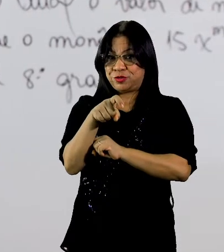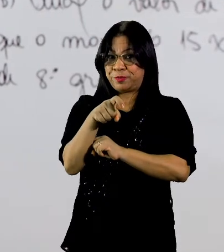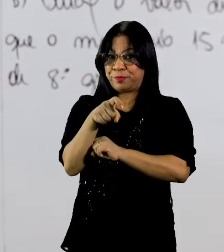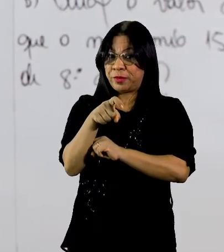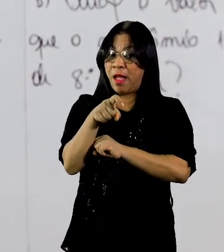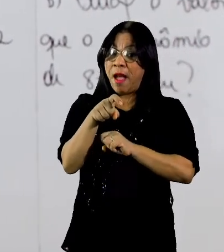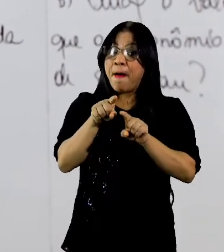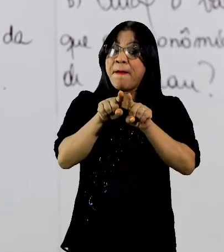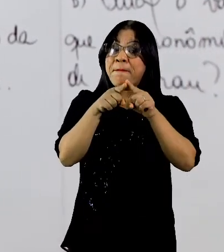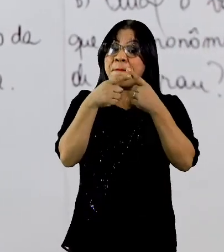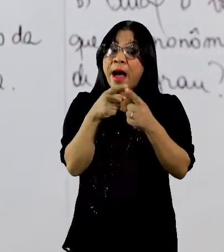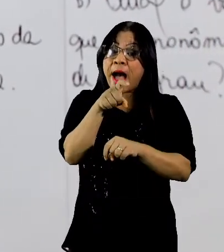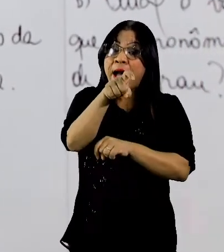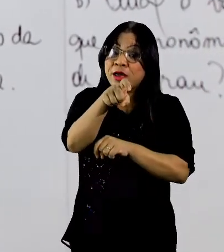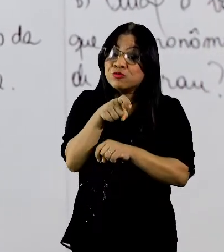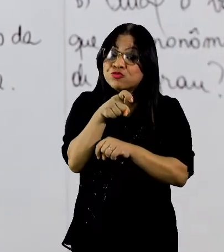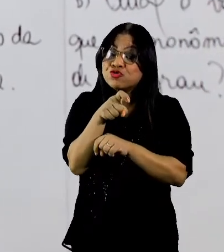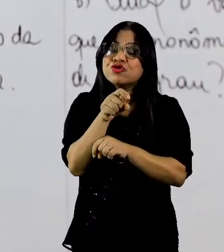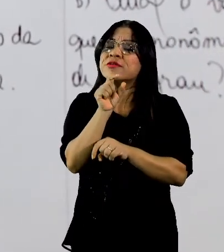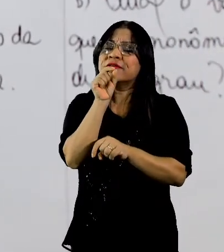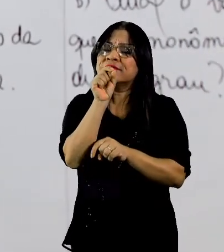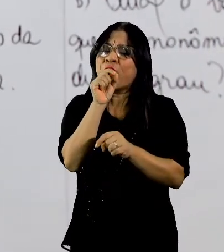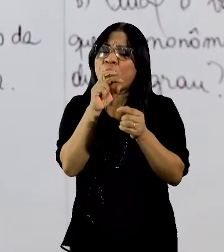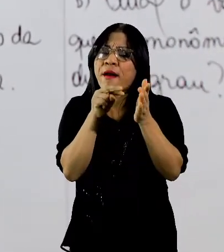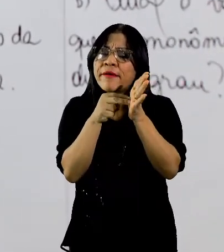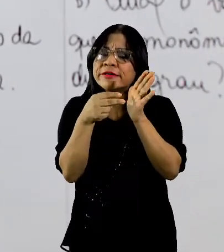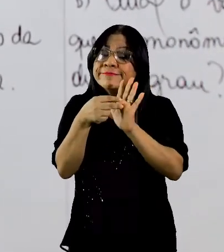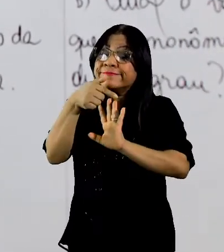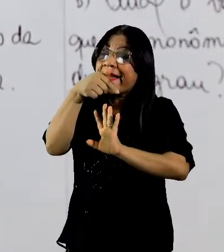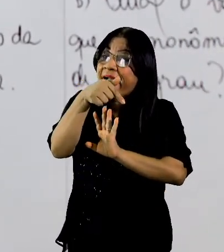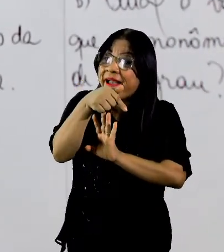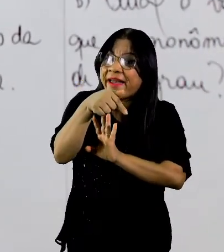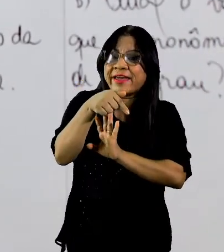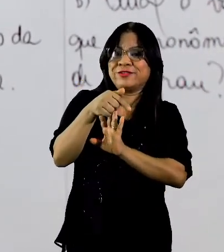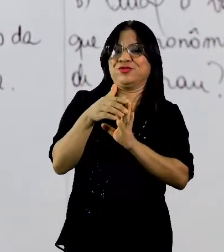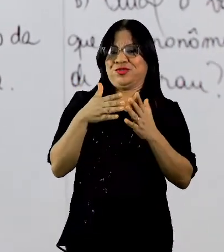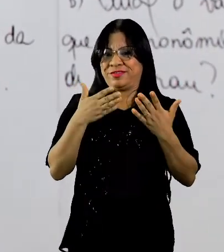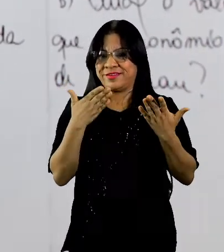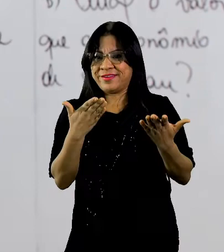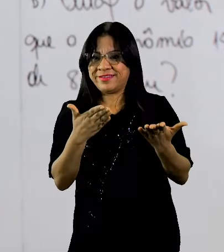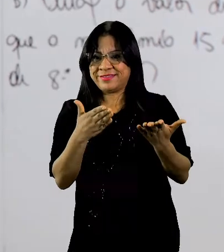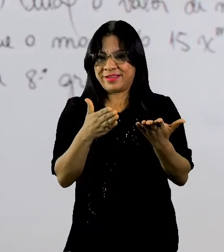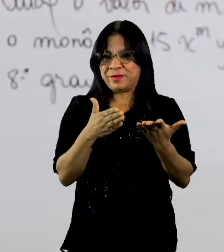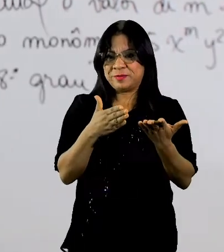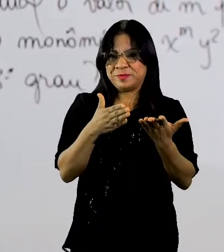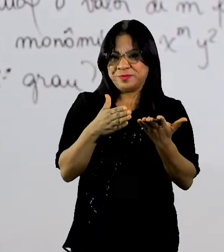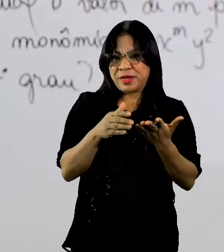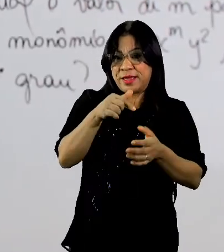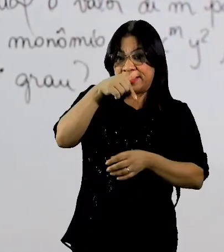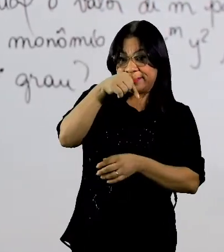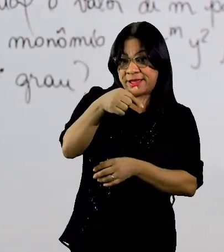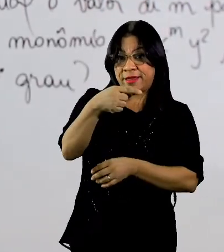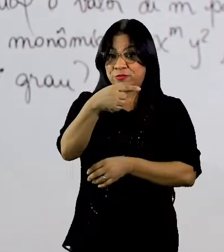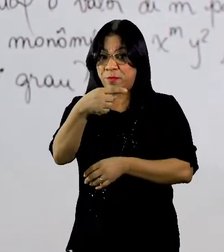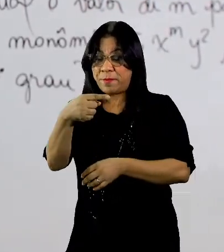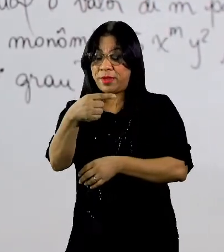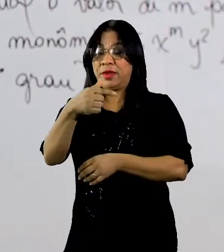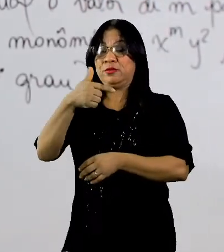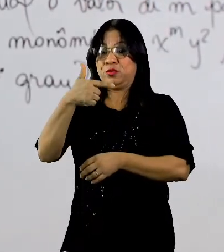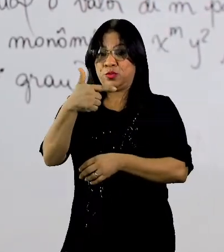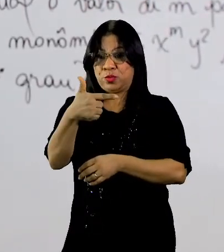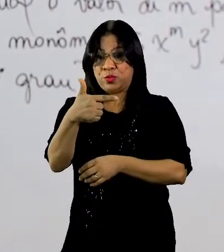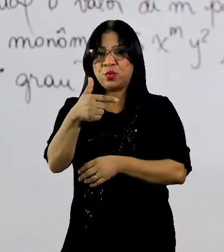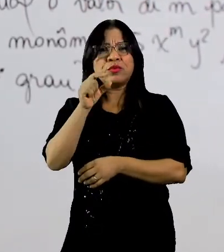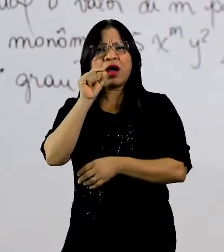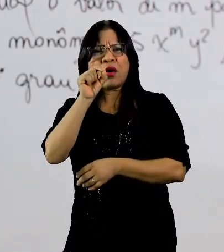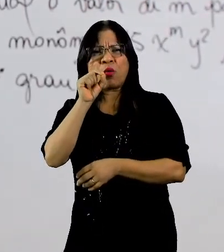ser 2 vezes 7 menos 2 vezes y elevado ao quadrado. Só